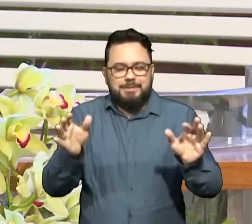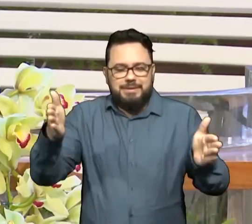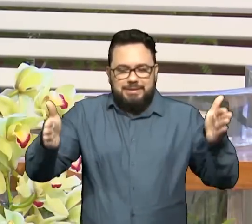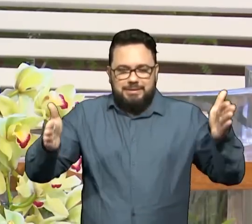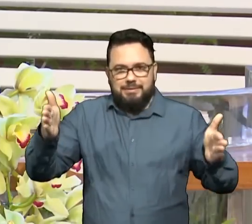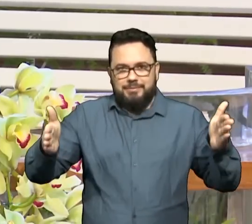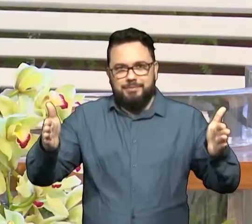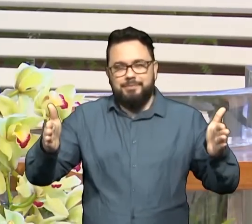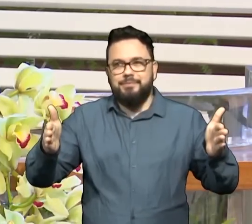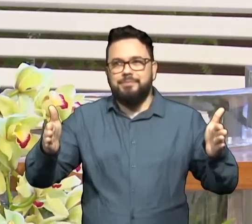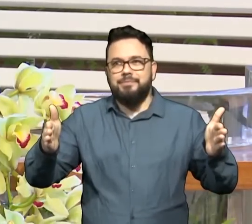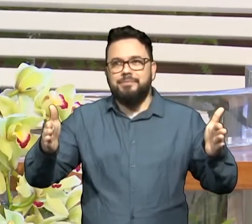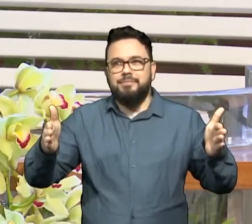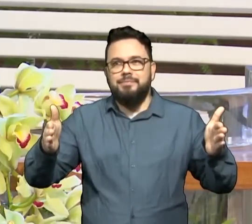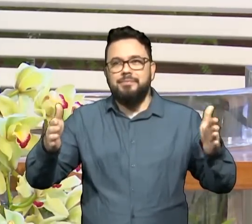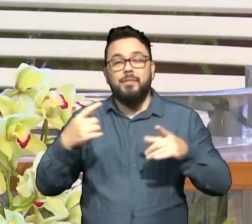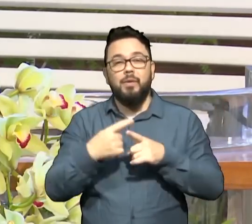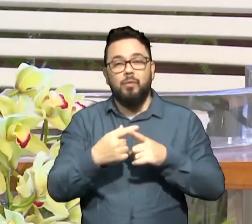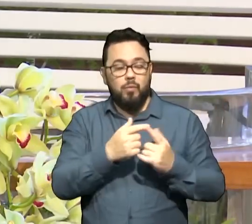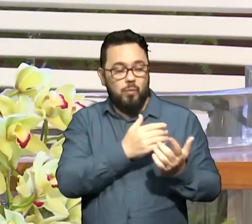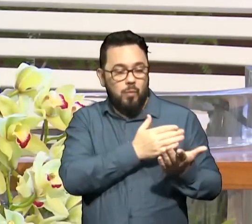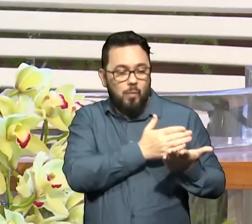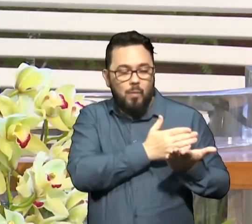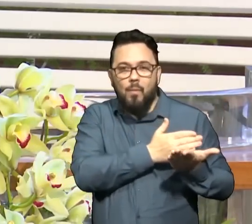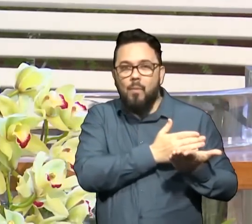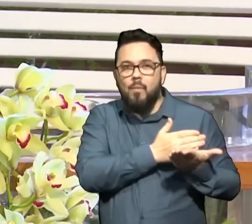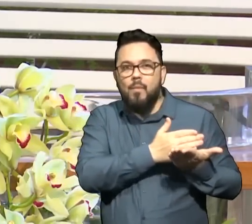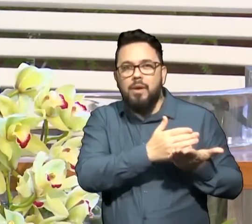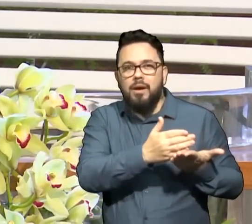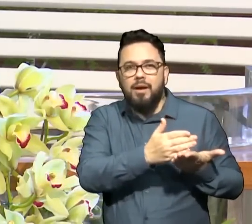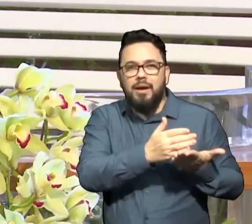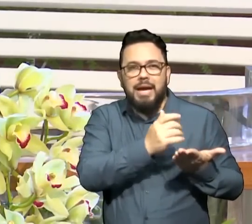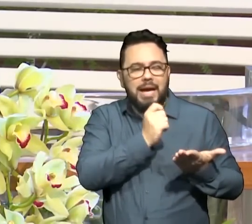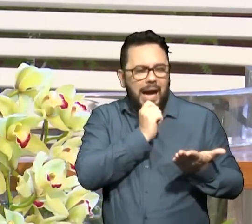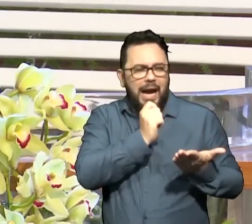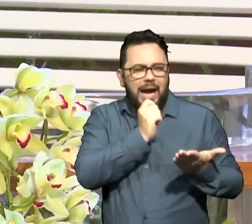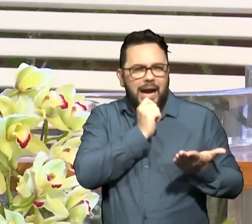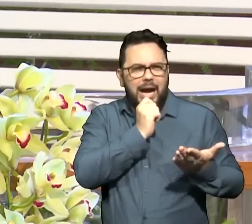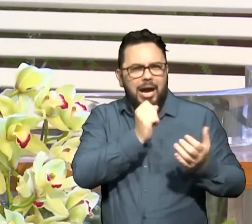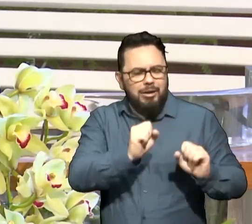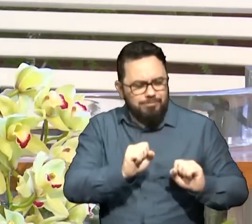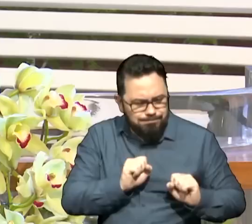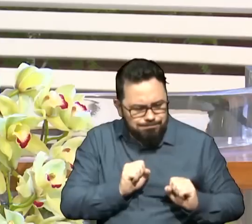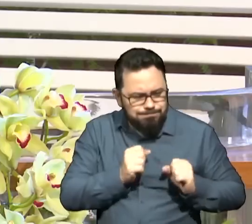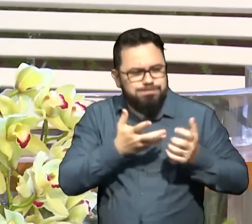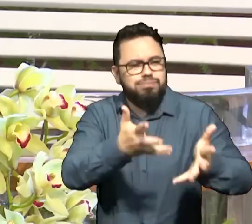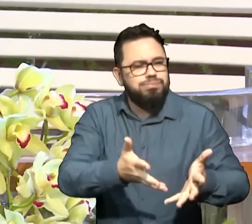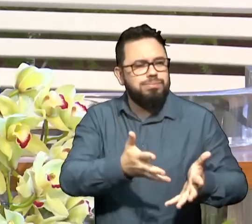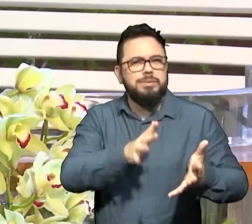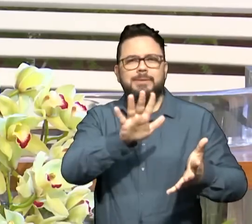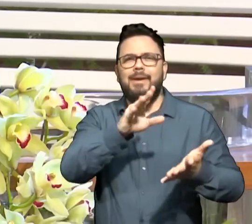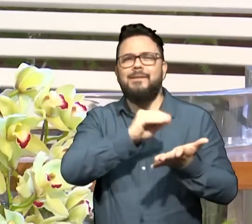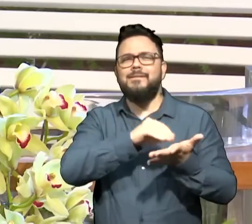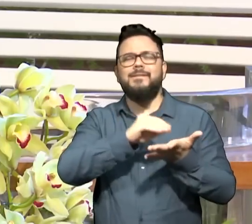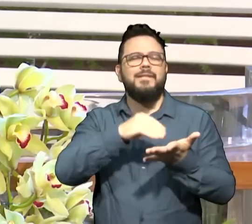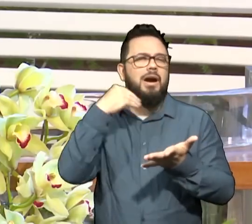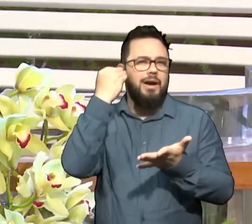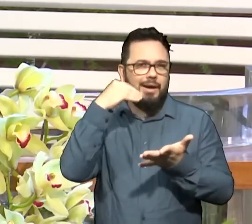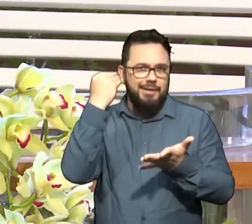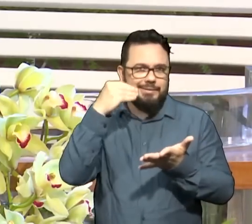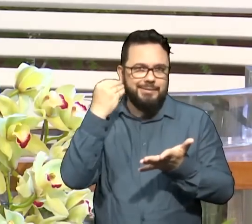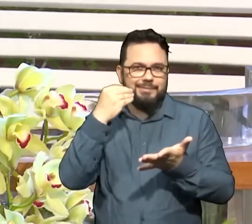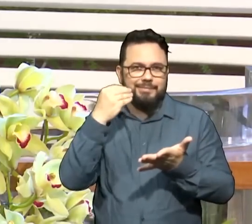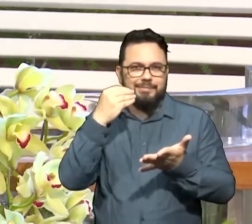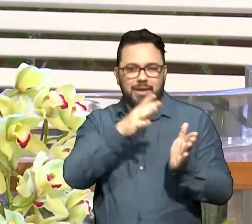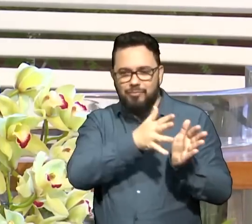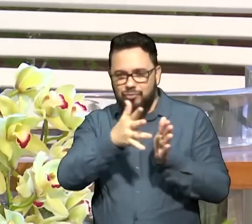né porque quando você começa Você às vezes tá com muita empolgação mas não tem experiência de vida às vezes lá